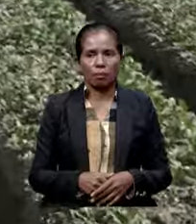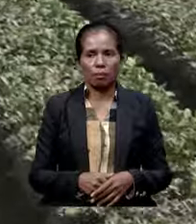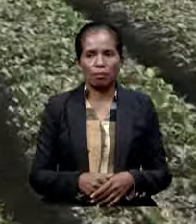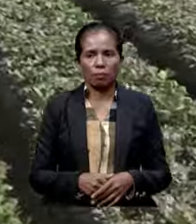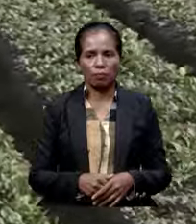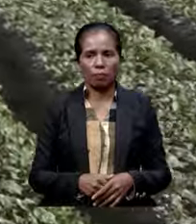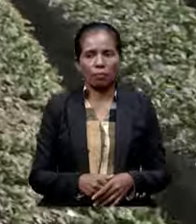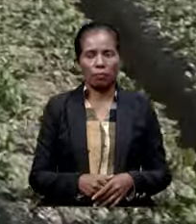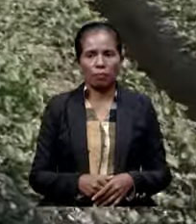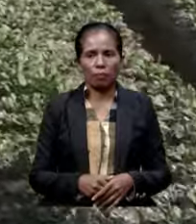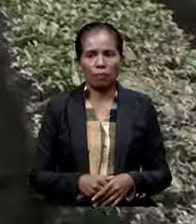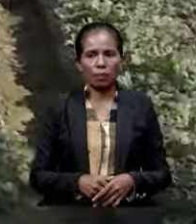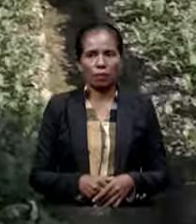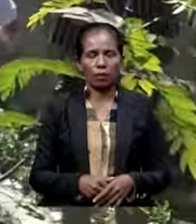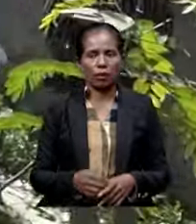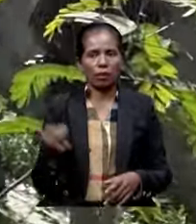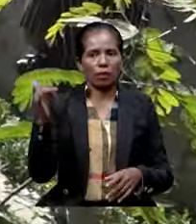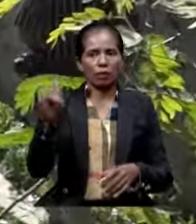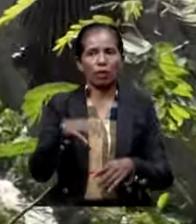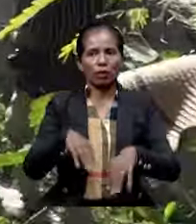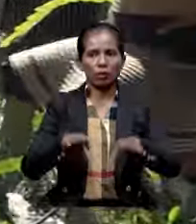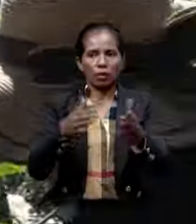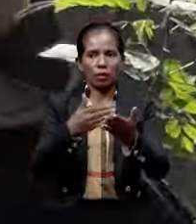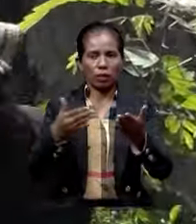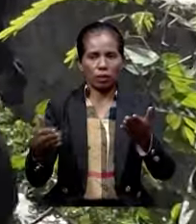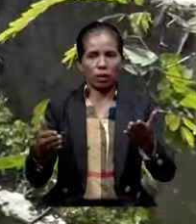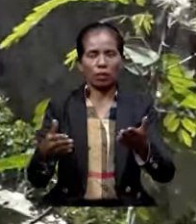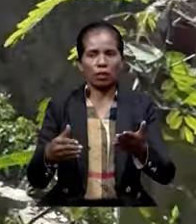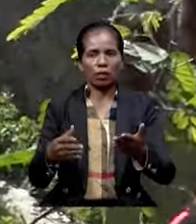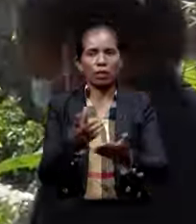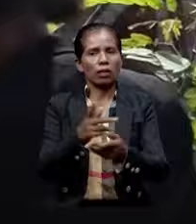Ida sira nebe vendedor sabe bas nebe fan sasa ia tertolete.